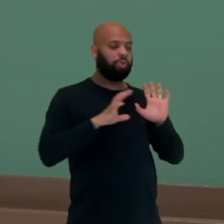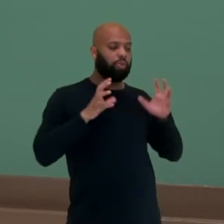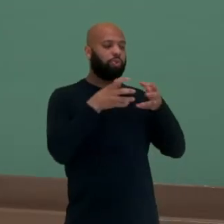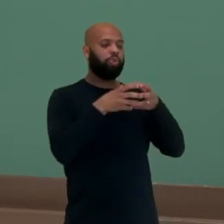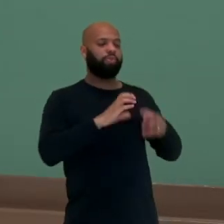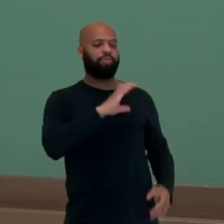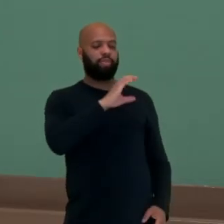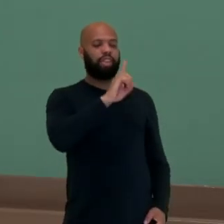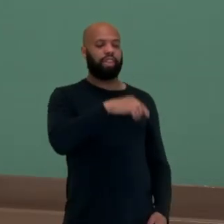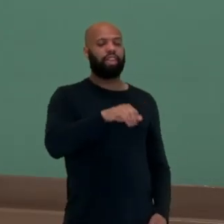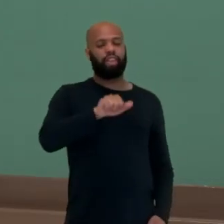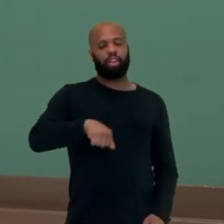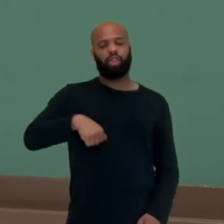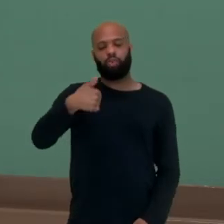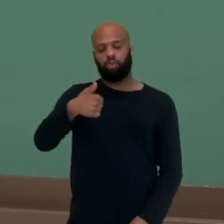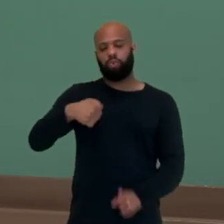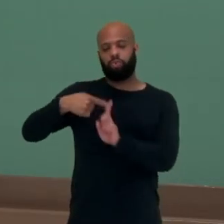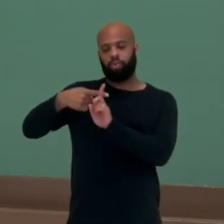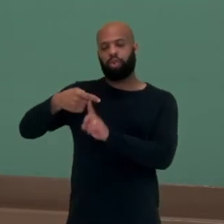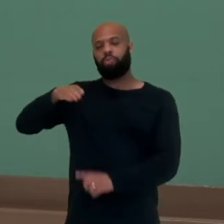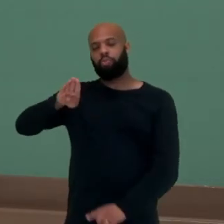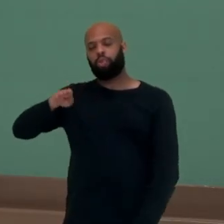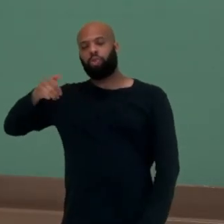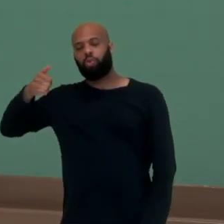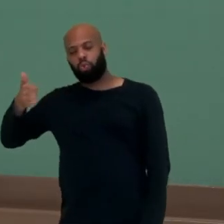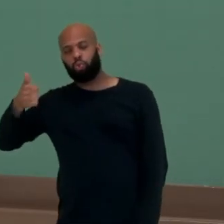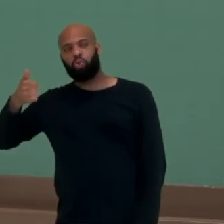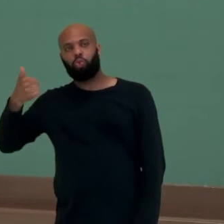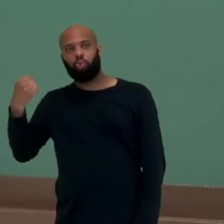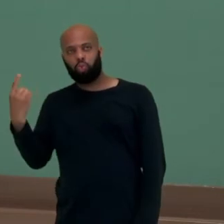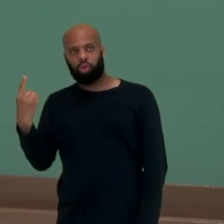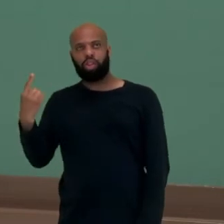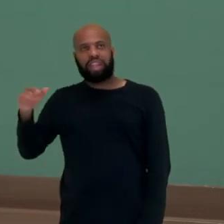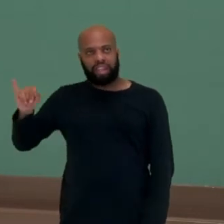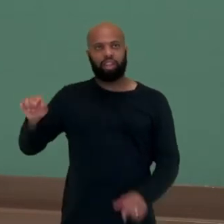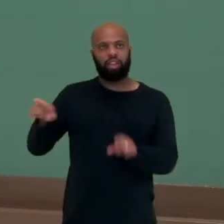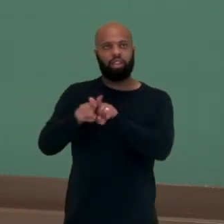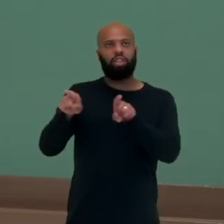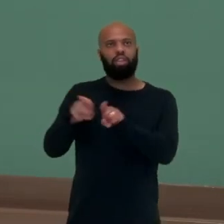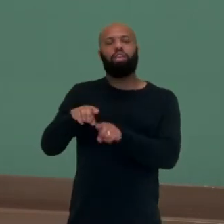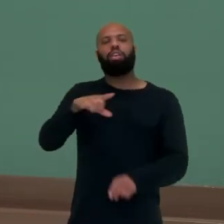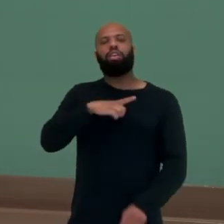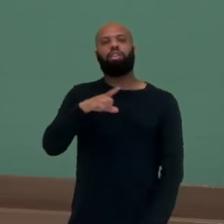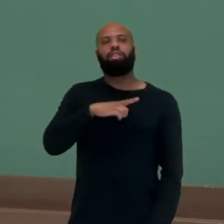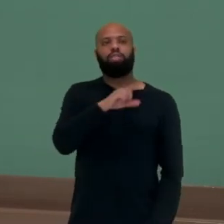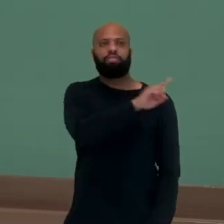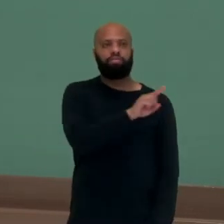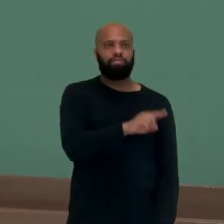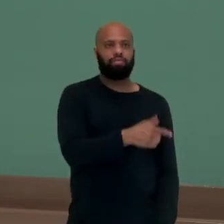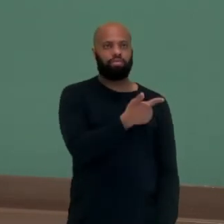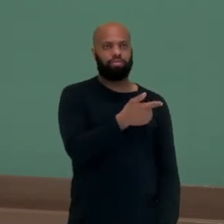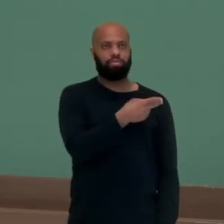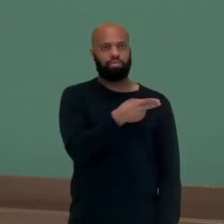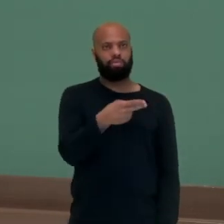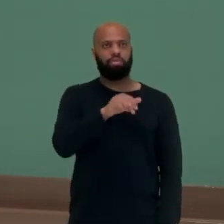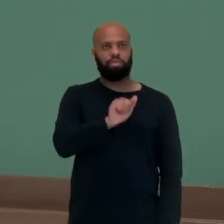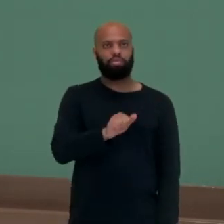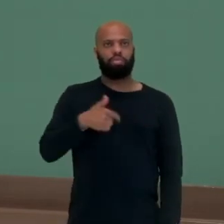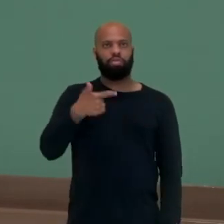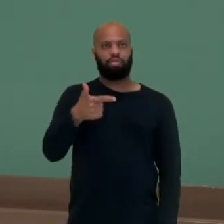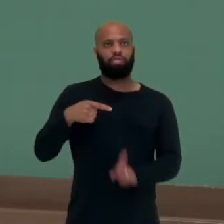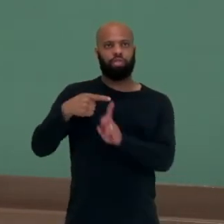de A1 mais B1i, e o segundo número complexo, Z2 é igual a A2